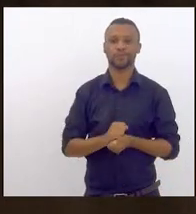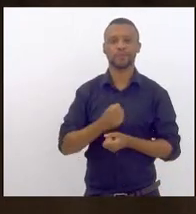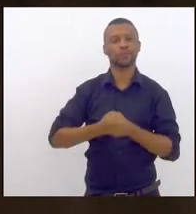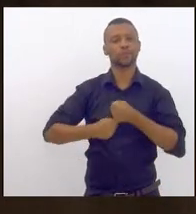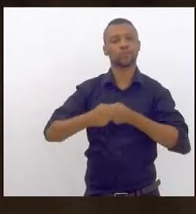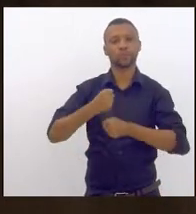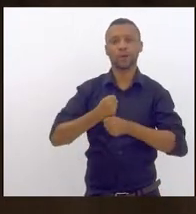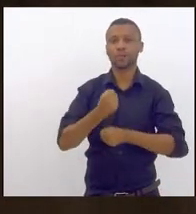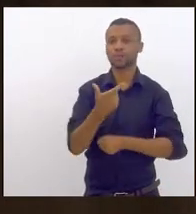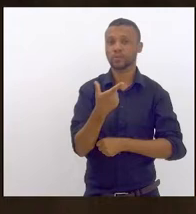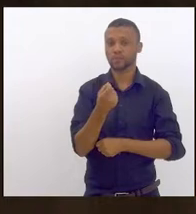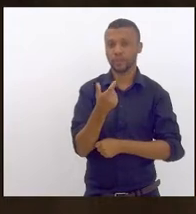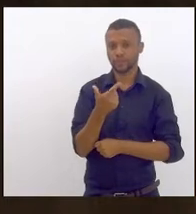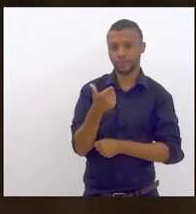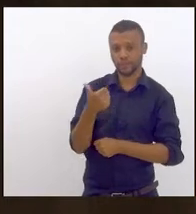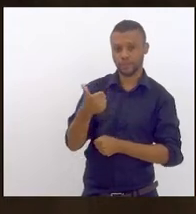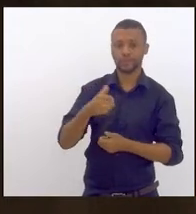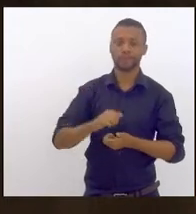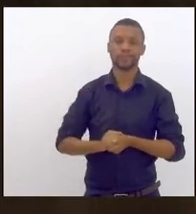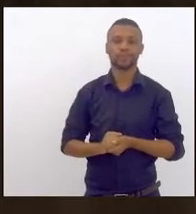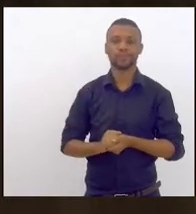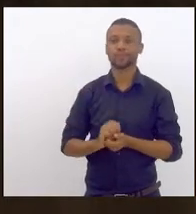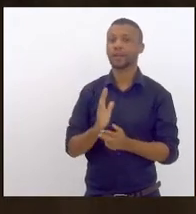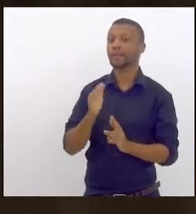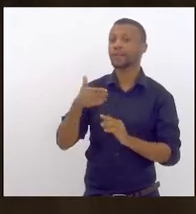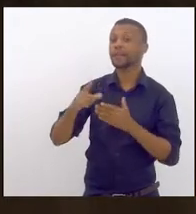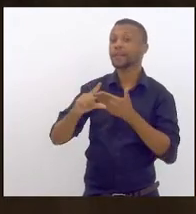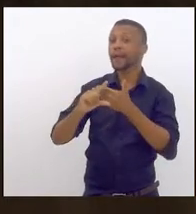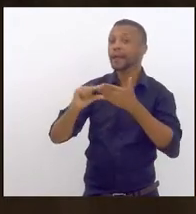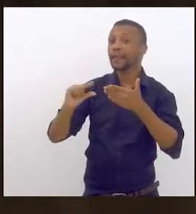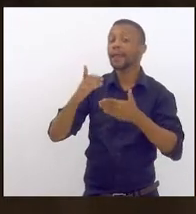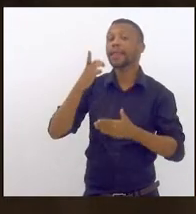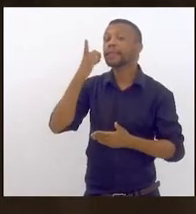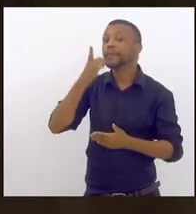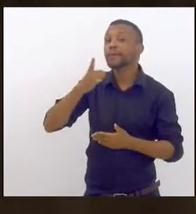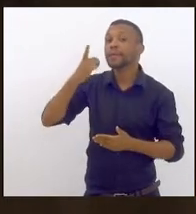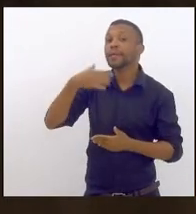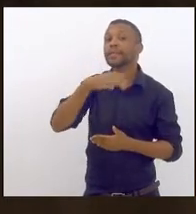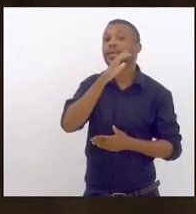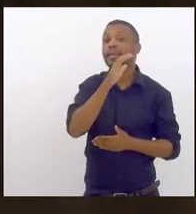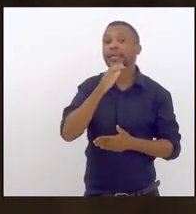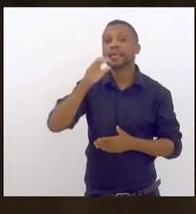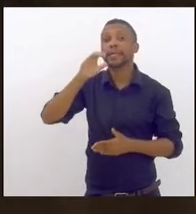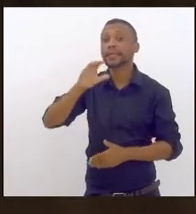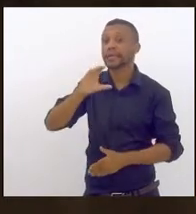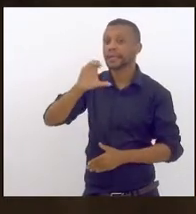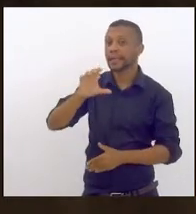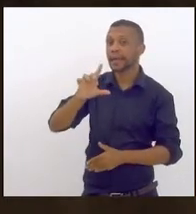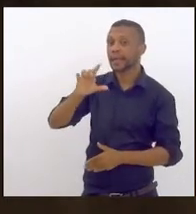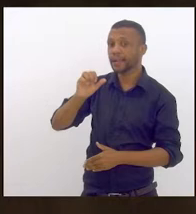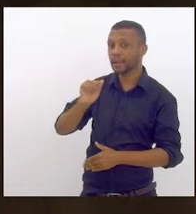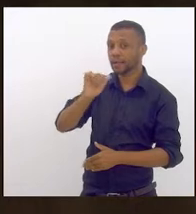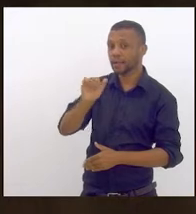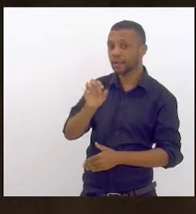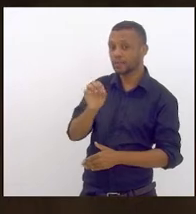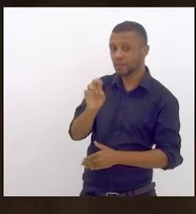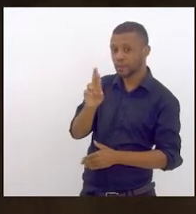de 2021 da deputada Célia Jordão, que